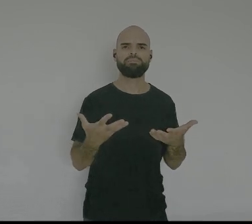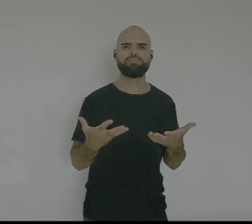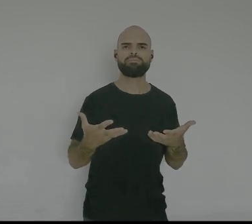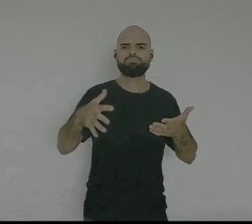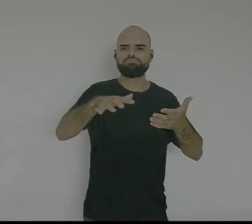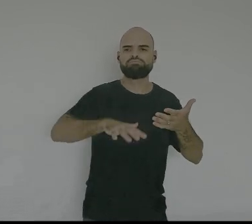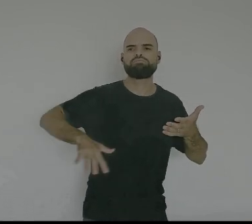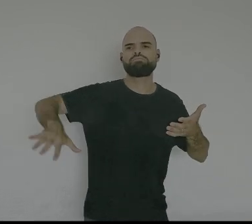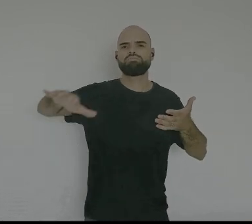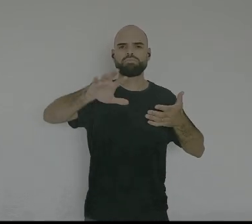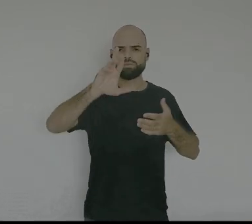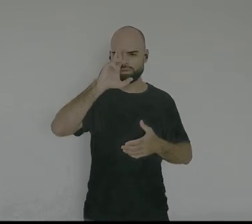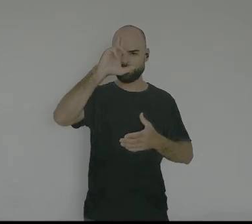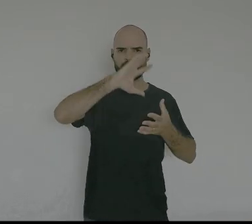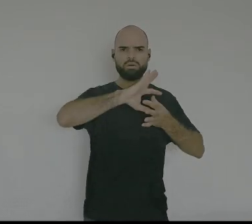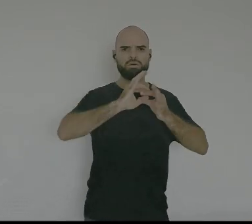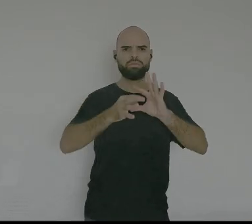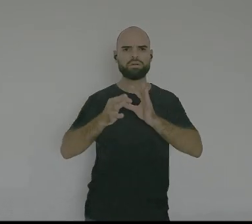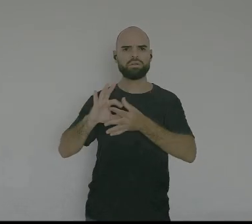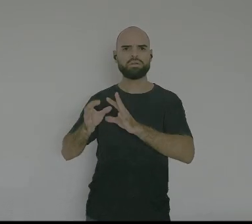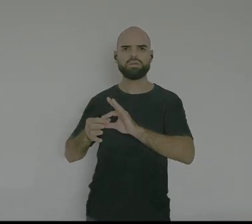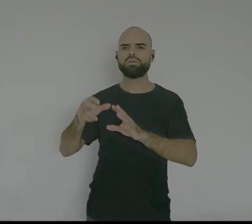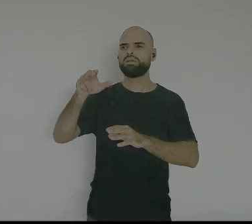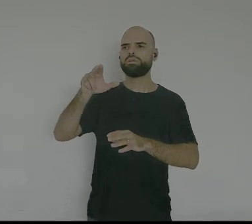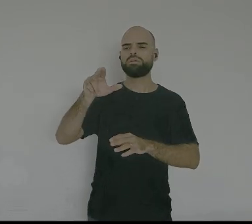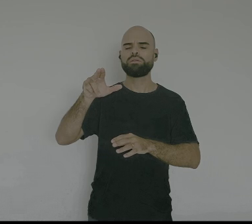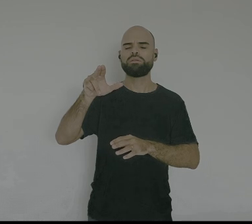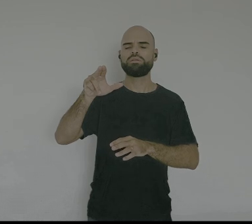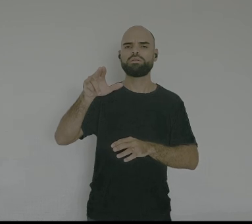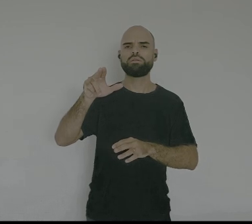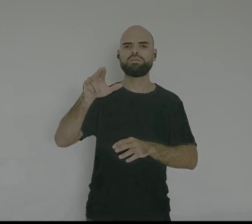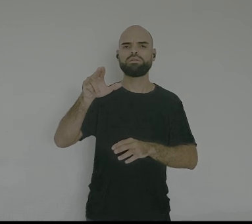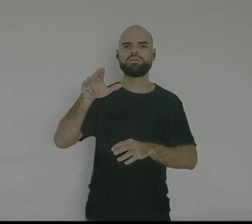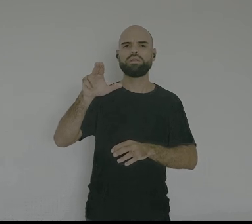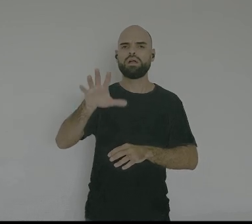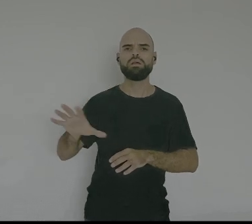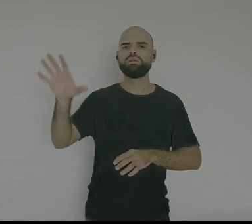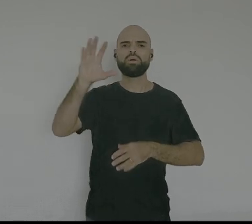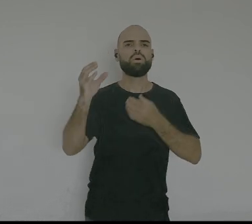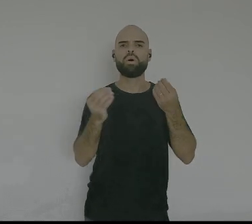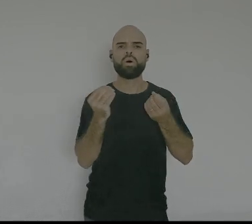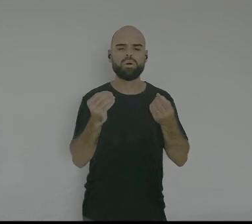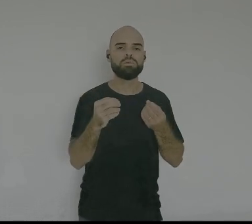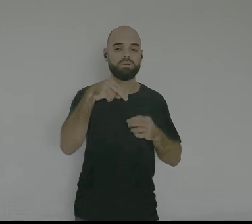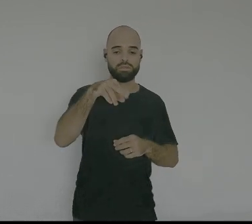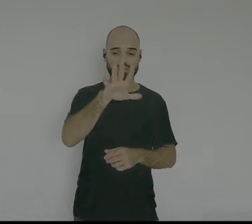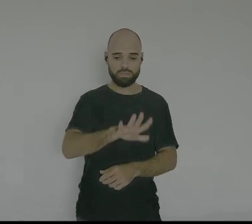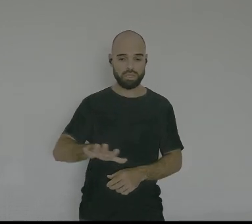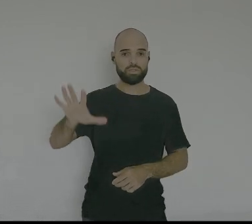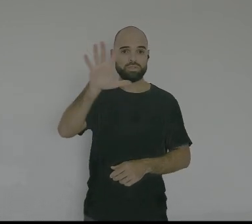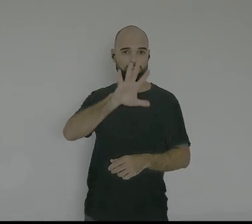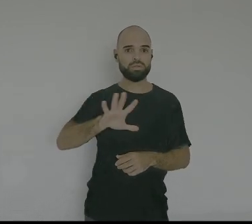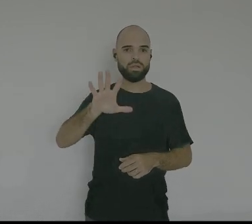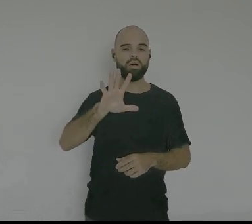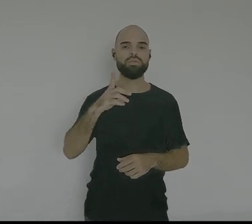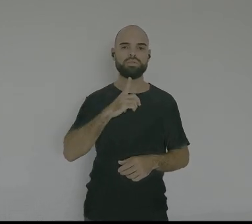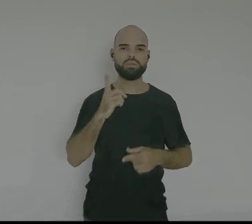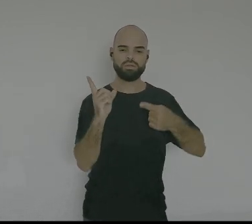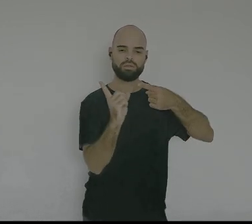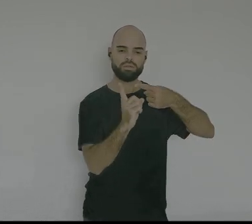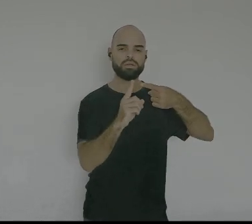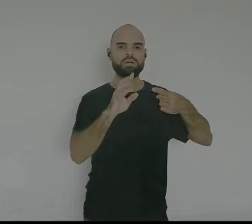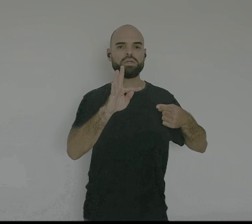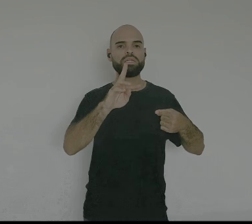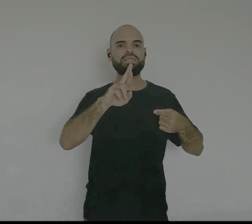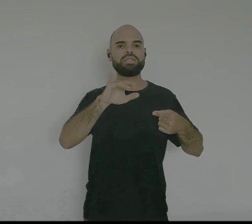A dimensão institucional da governança das redes, ela se dá no âmbito nacional, com a Comissão